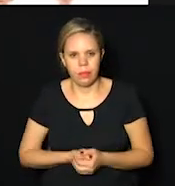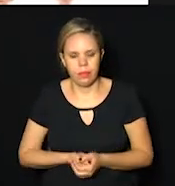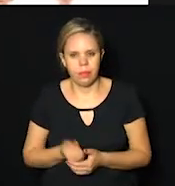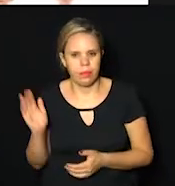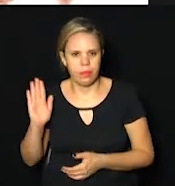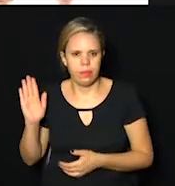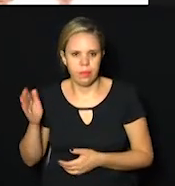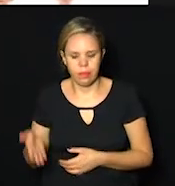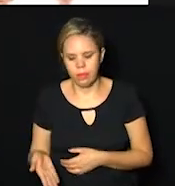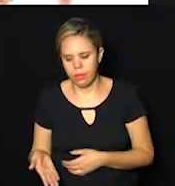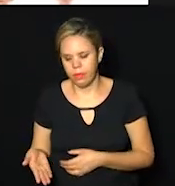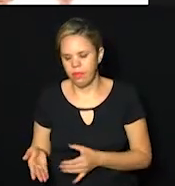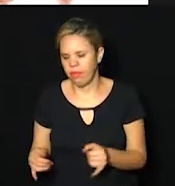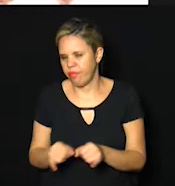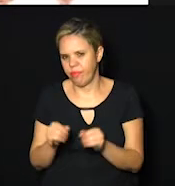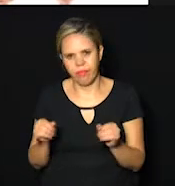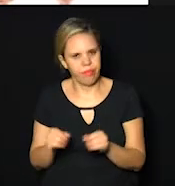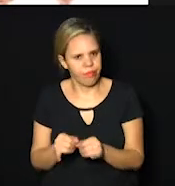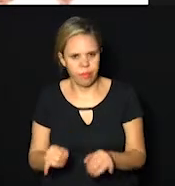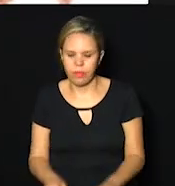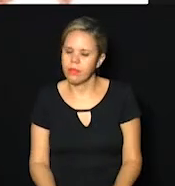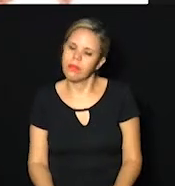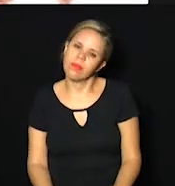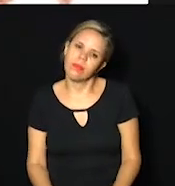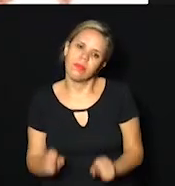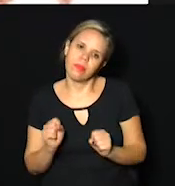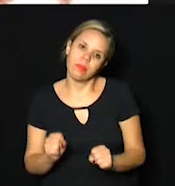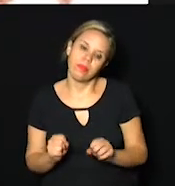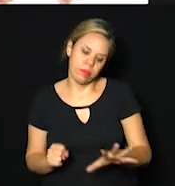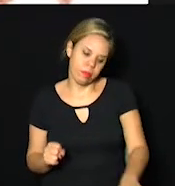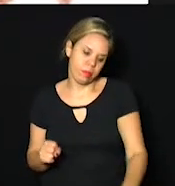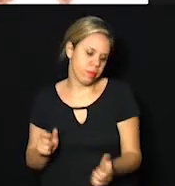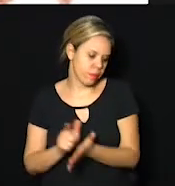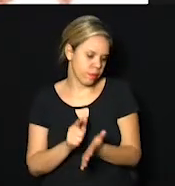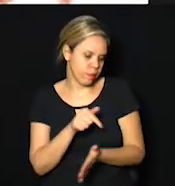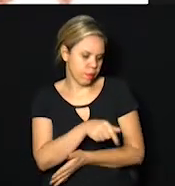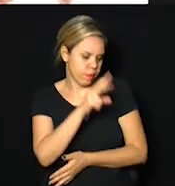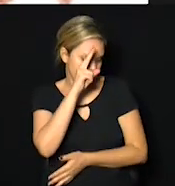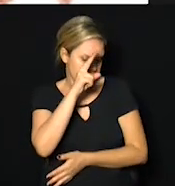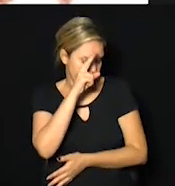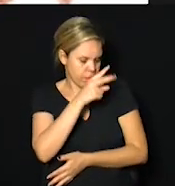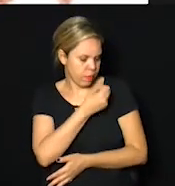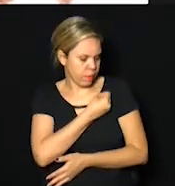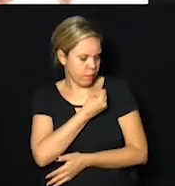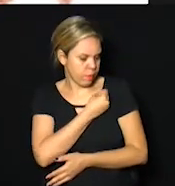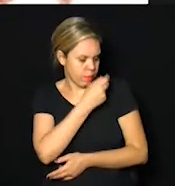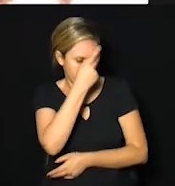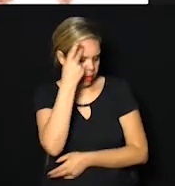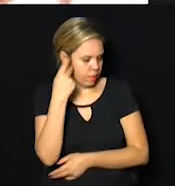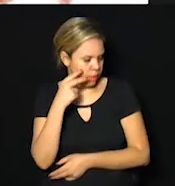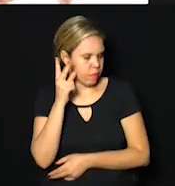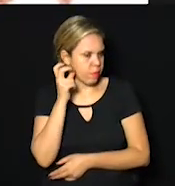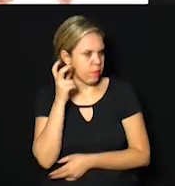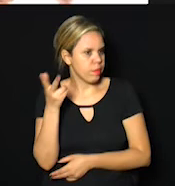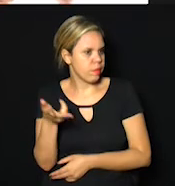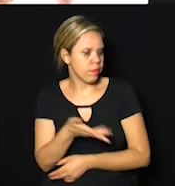candidato. Bobagem. Pode até ser que ele pegue o santinho, mas só para lembrar o número de alguém que ele ouviu falar.